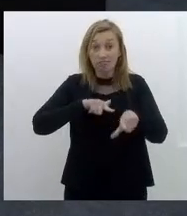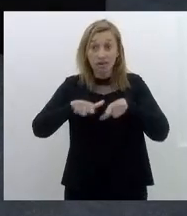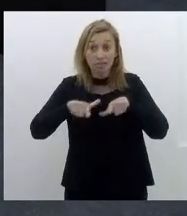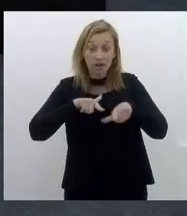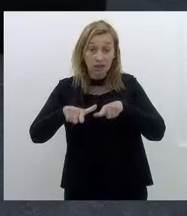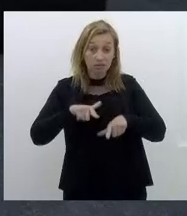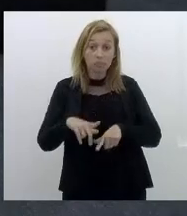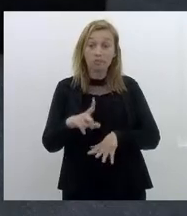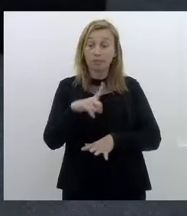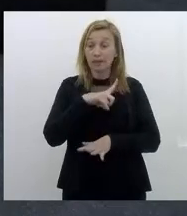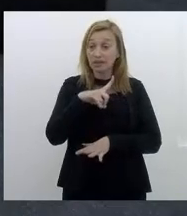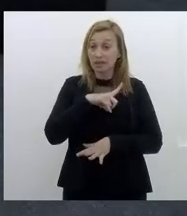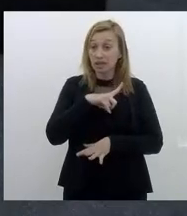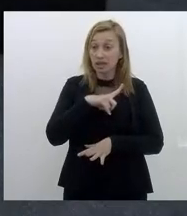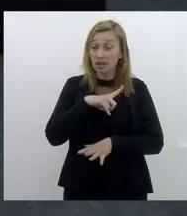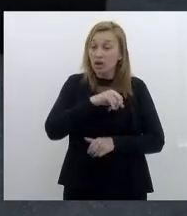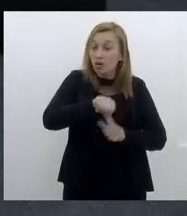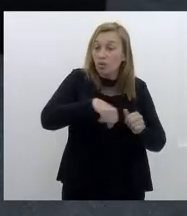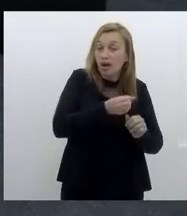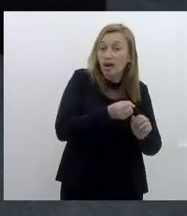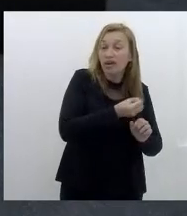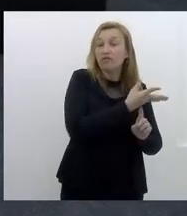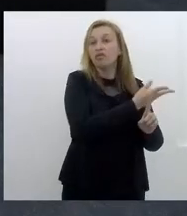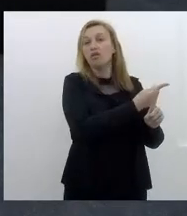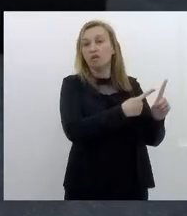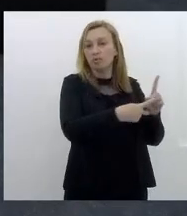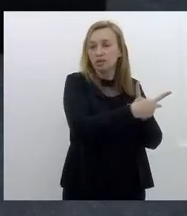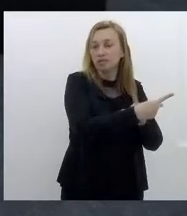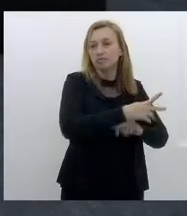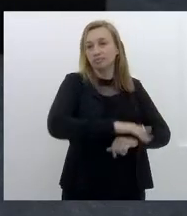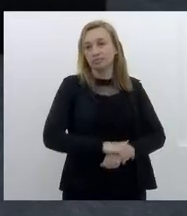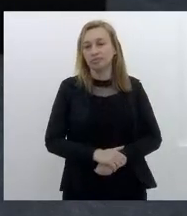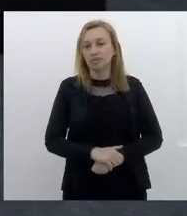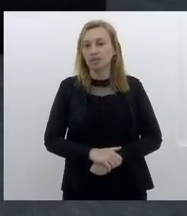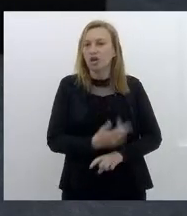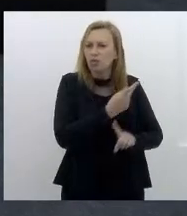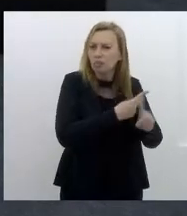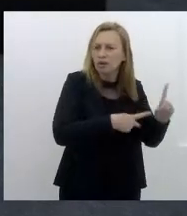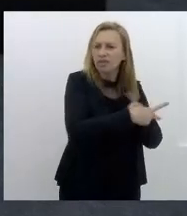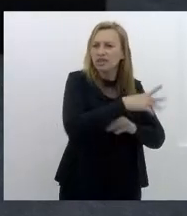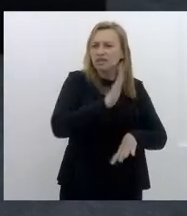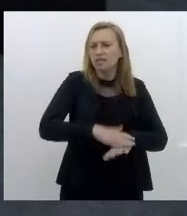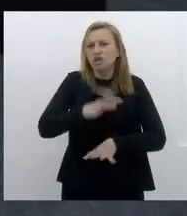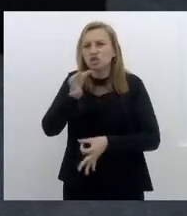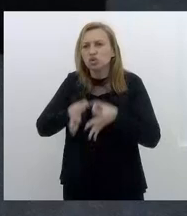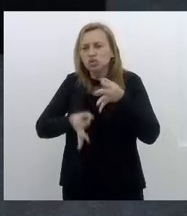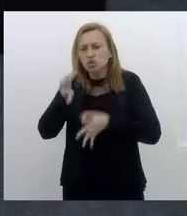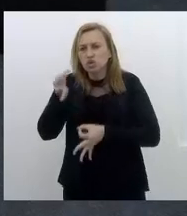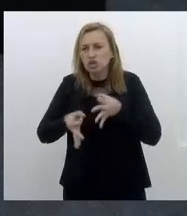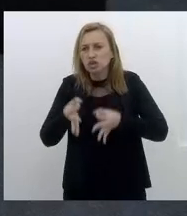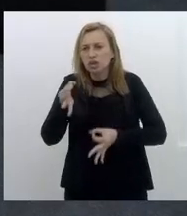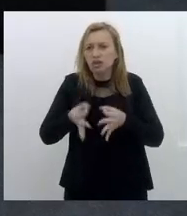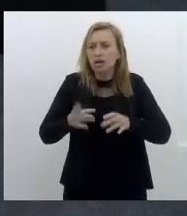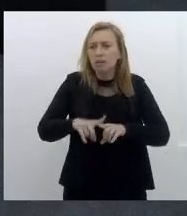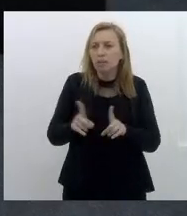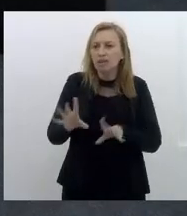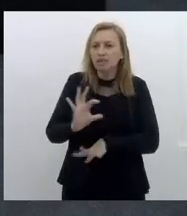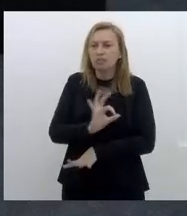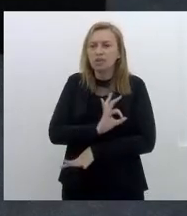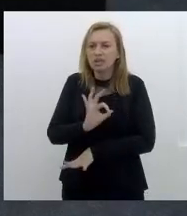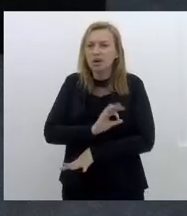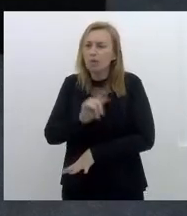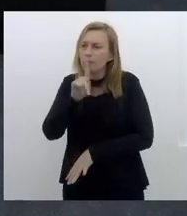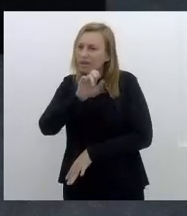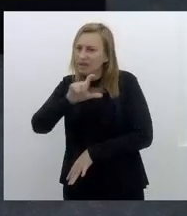para ter uma reforma é uma previdência é mais justa mas as policiais